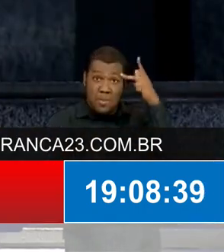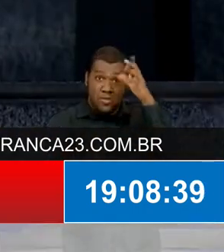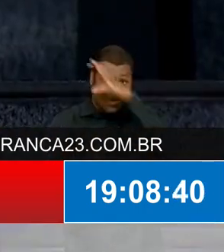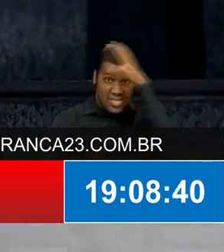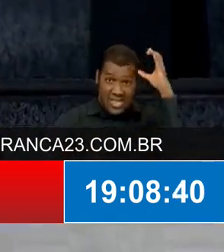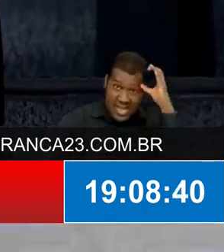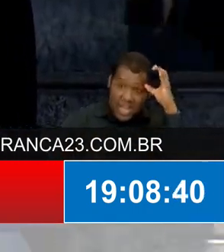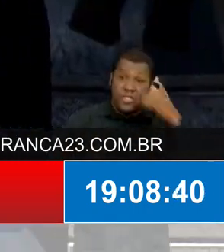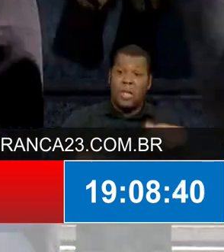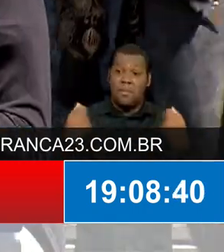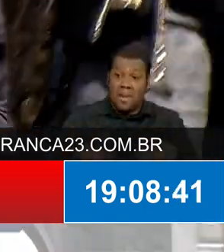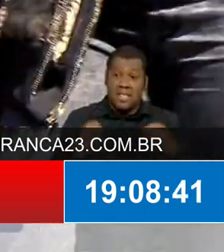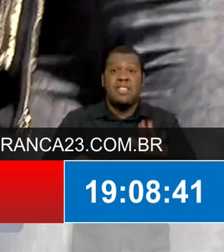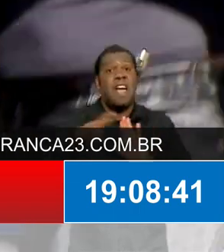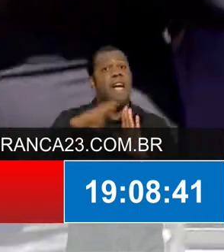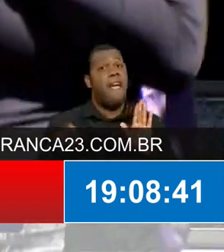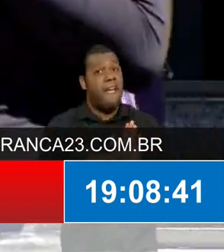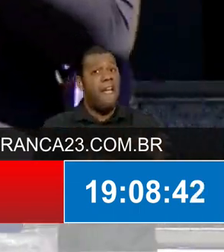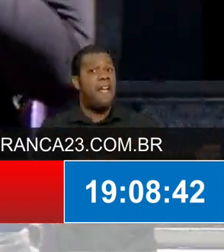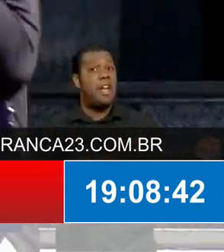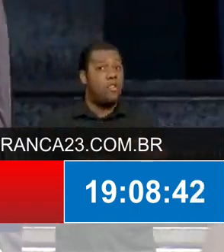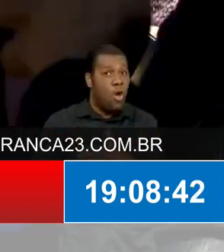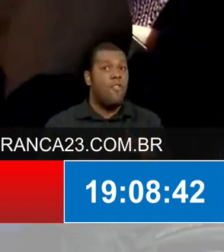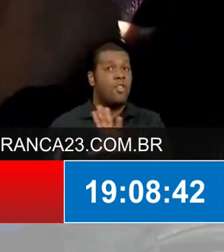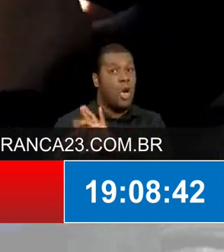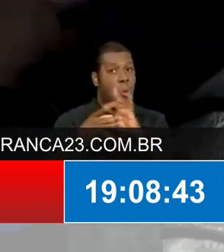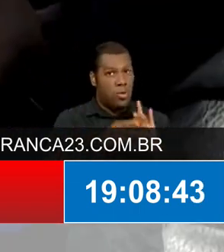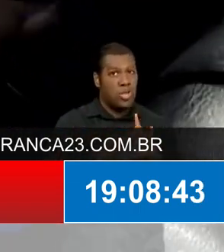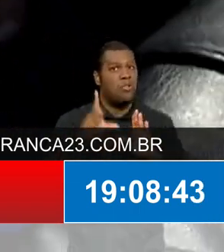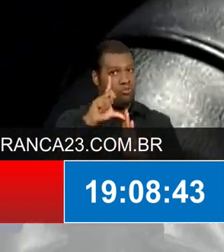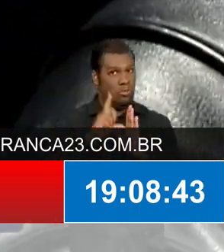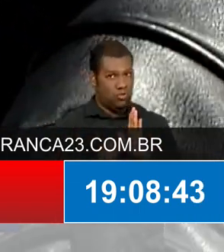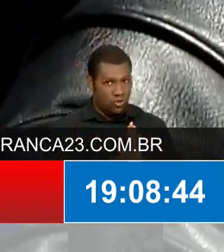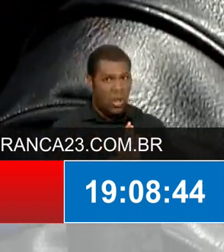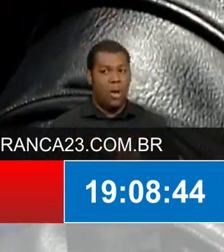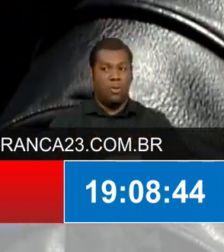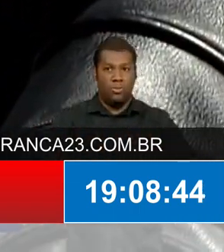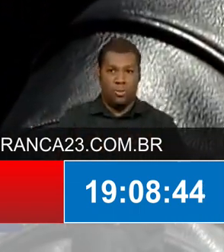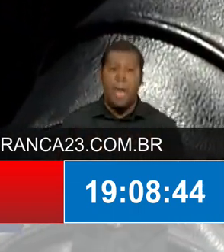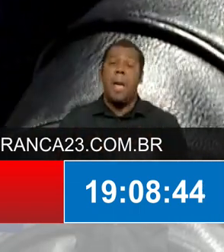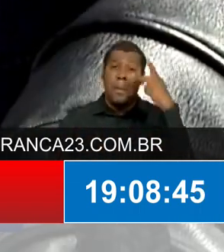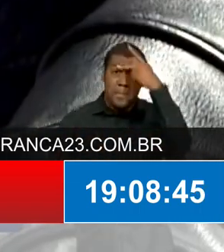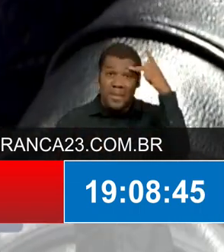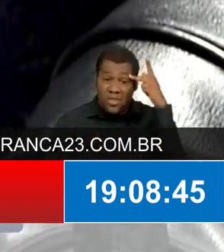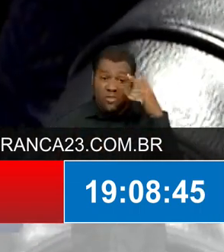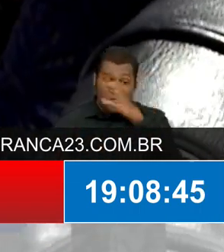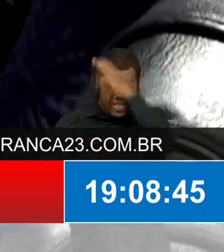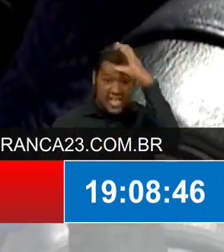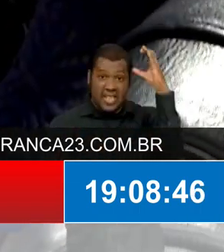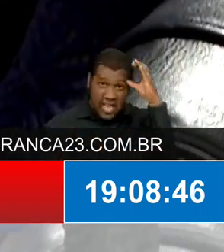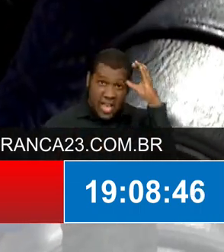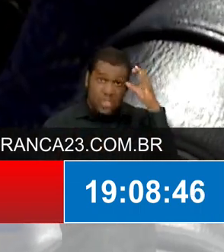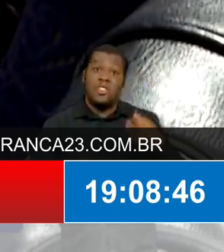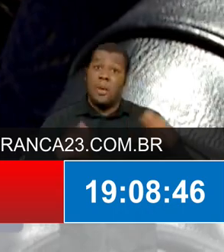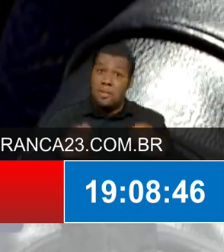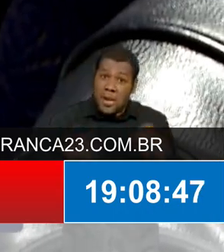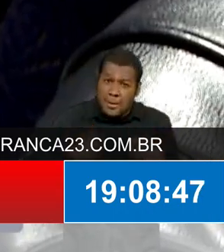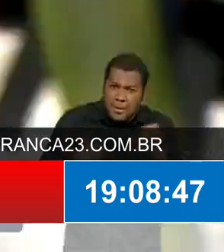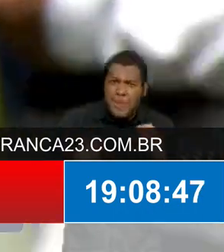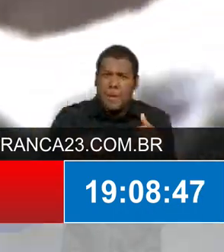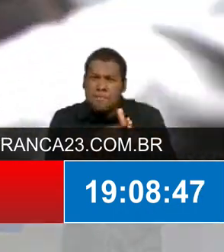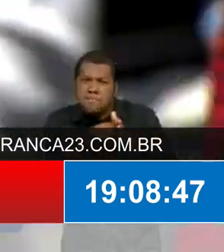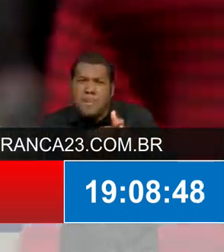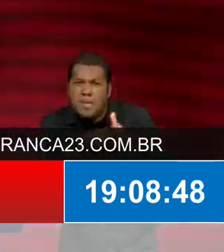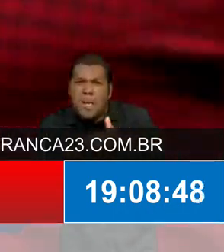ser atualizado para o ambiente digital. Enquanto isso, o consumidor pode checar a origem das